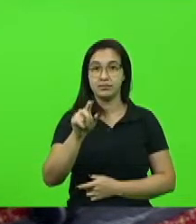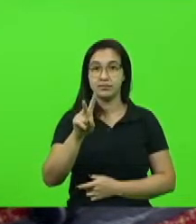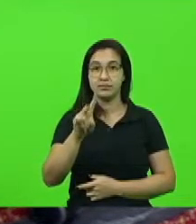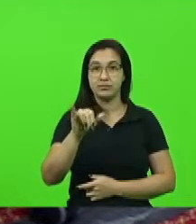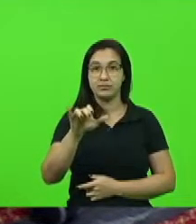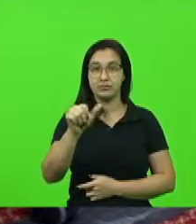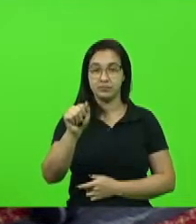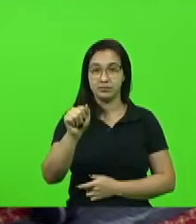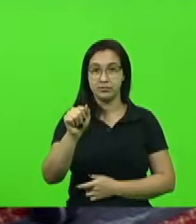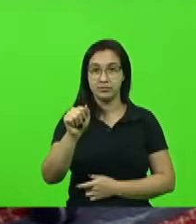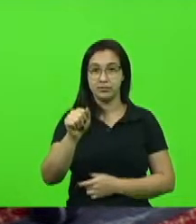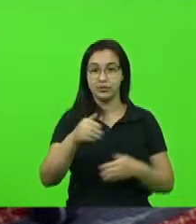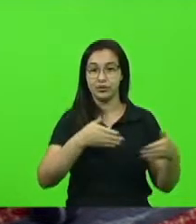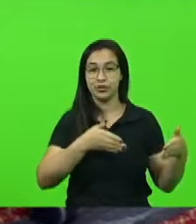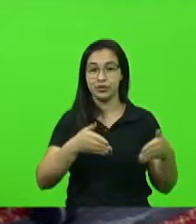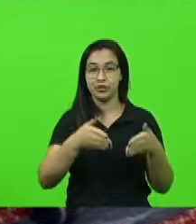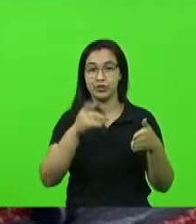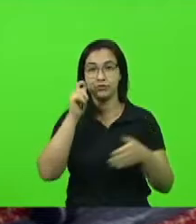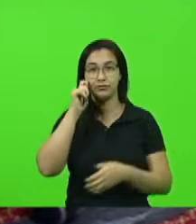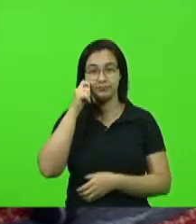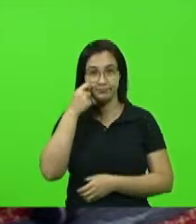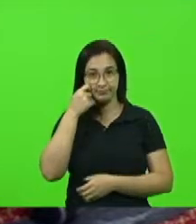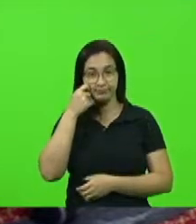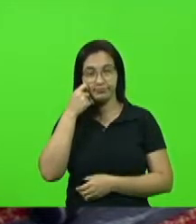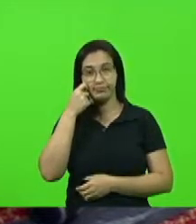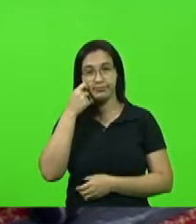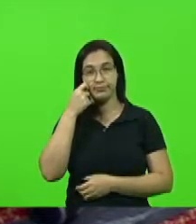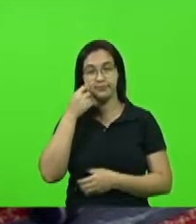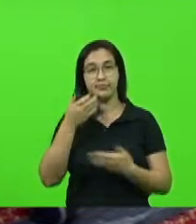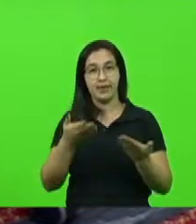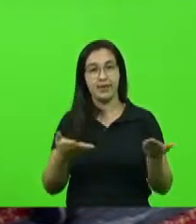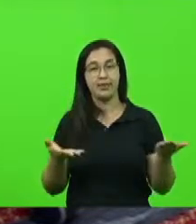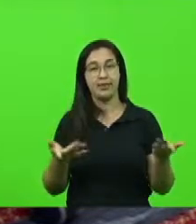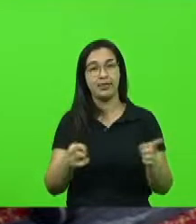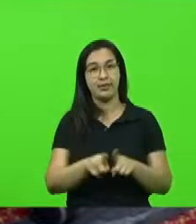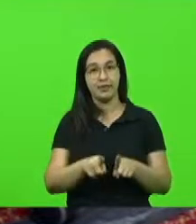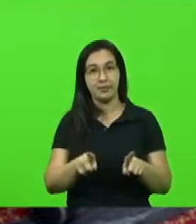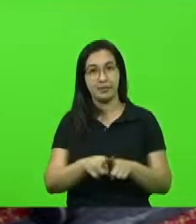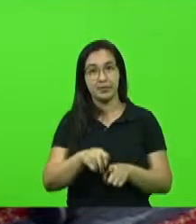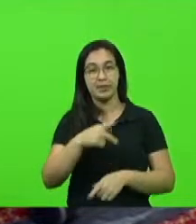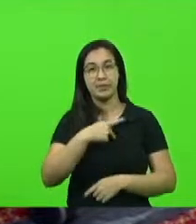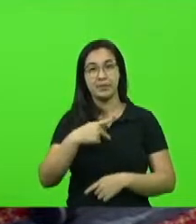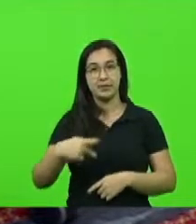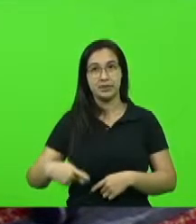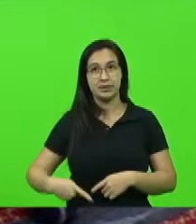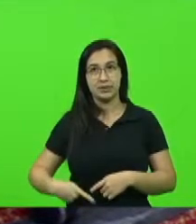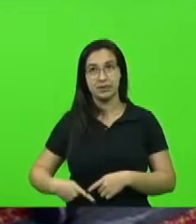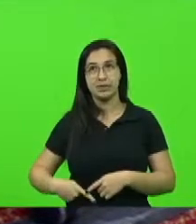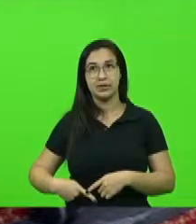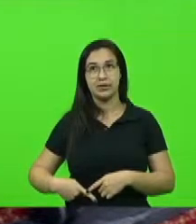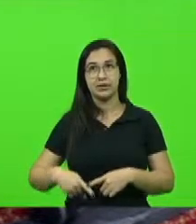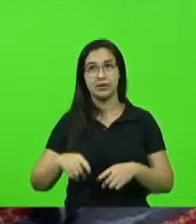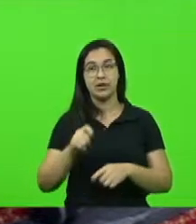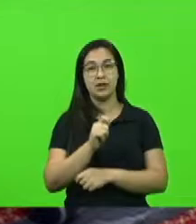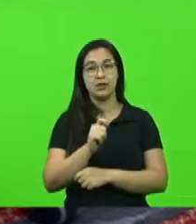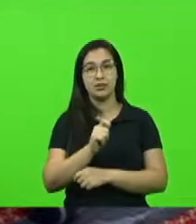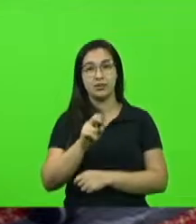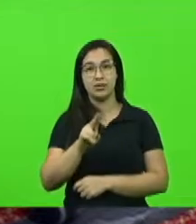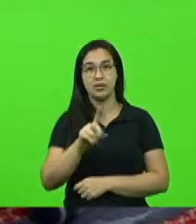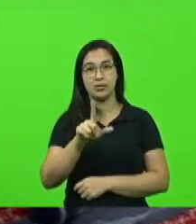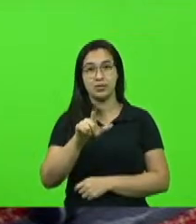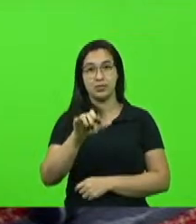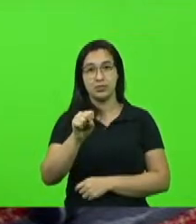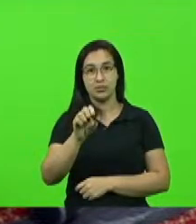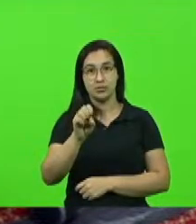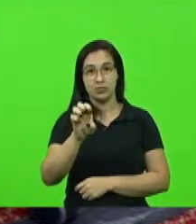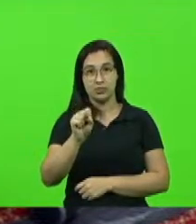Negrinho, e que atualmente é também presidente da Fundação Ulisses Guimarães, eu não podia deixar de